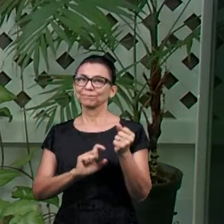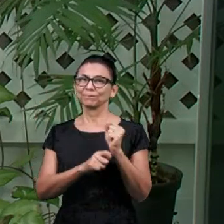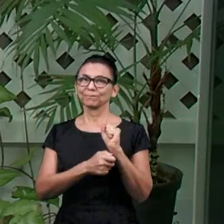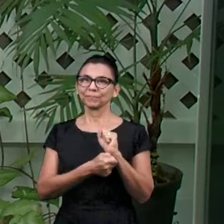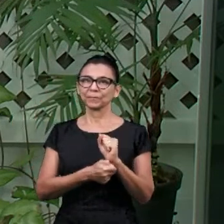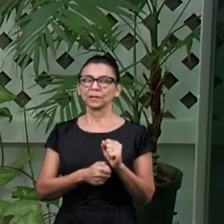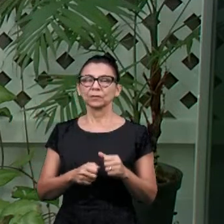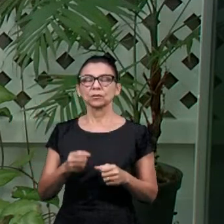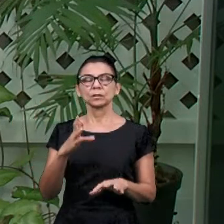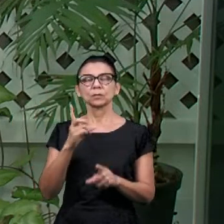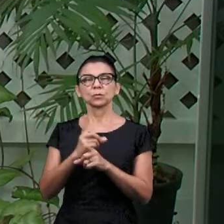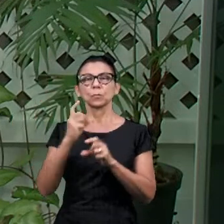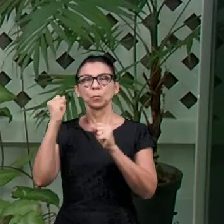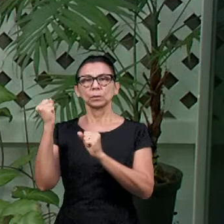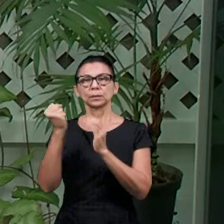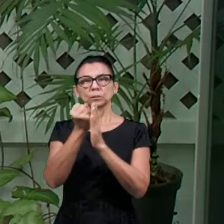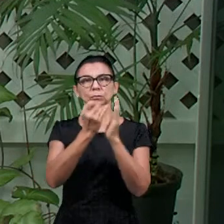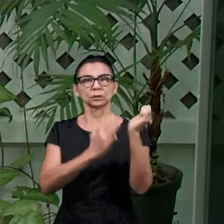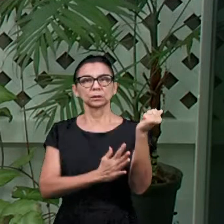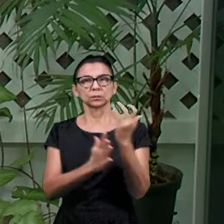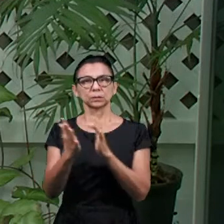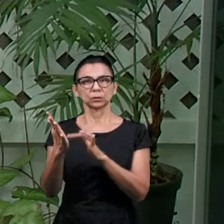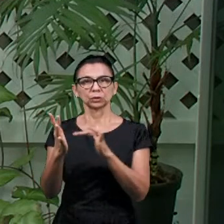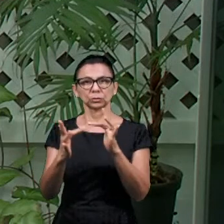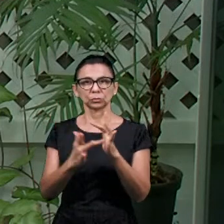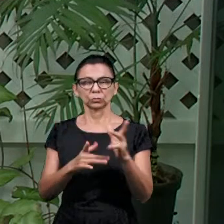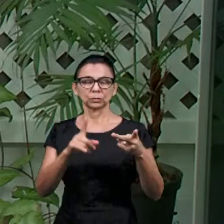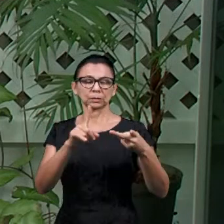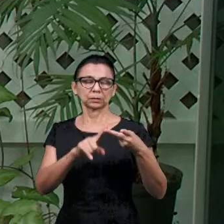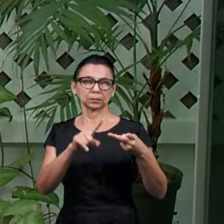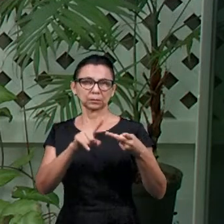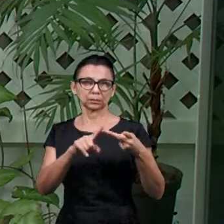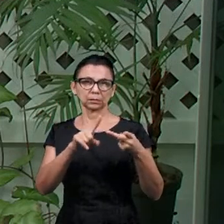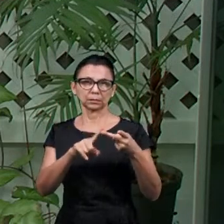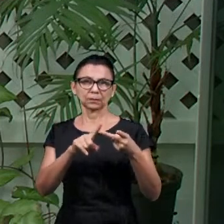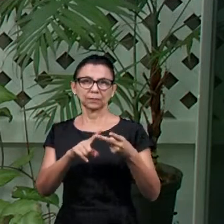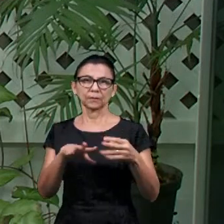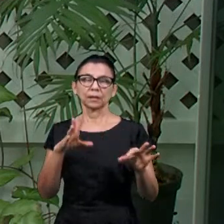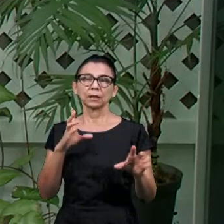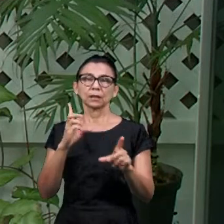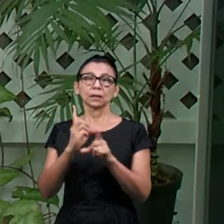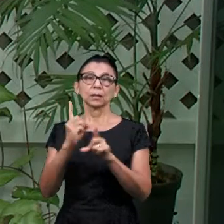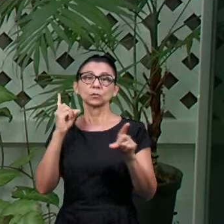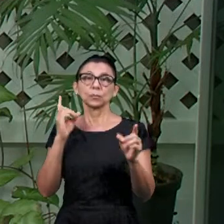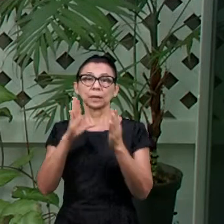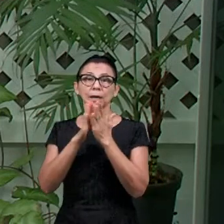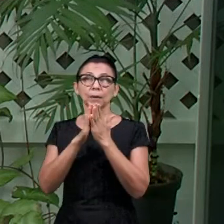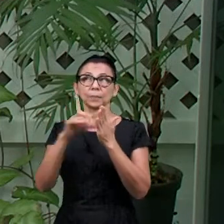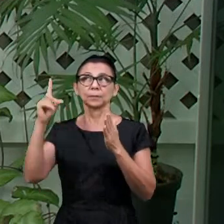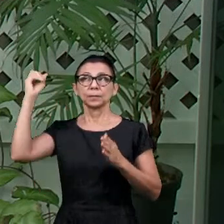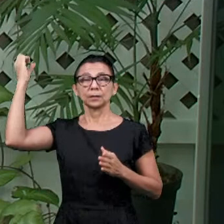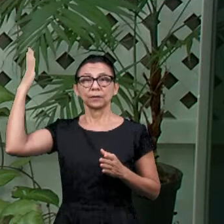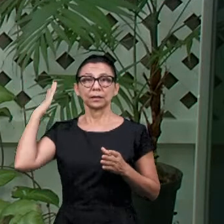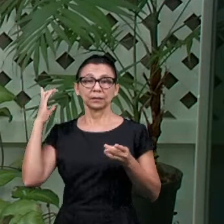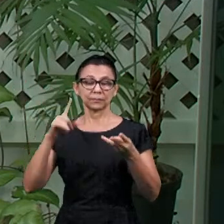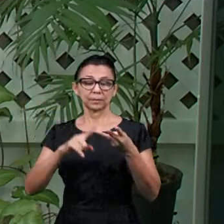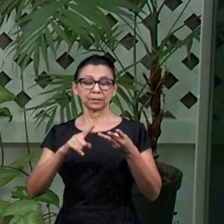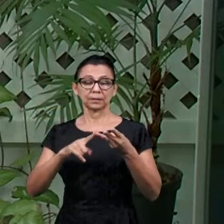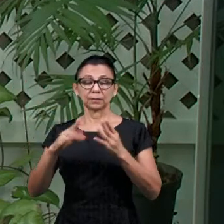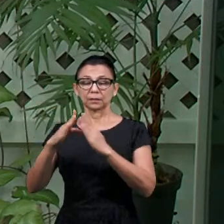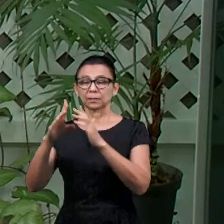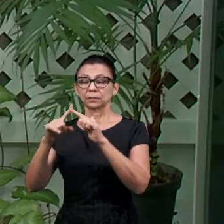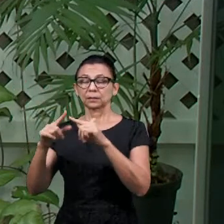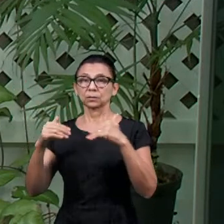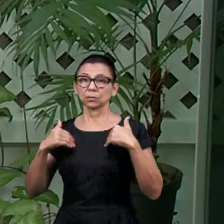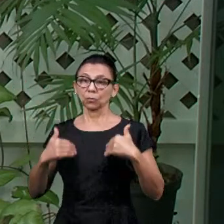sangue de Jesus, ele vai descobrir a palavra revelada, corpo, igreja como corpo de Cristo.